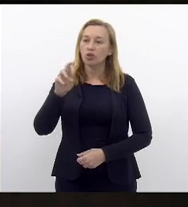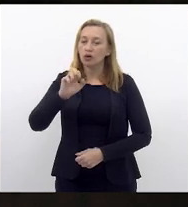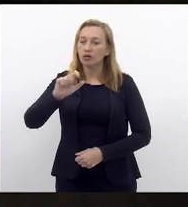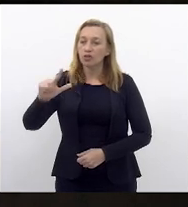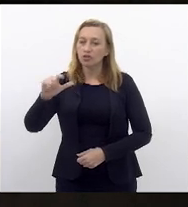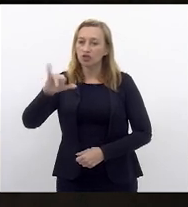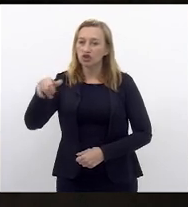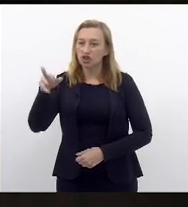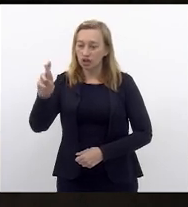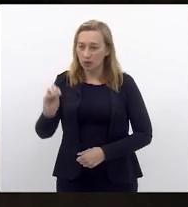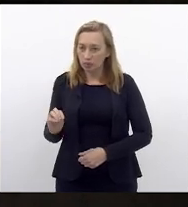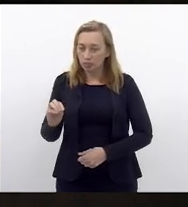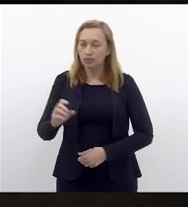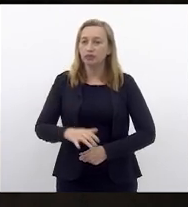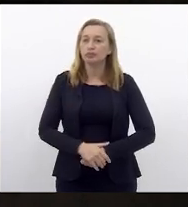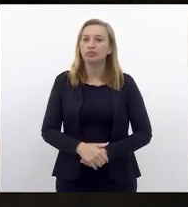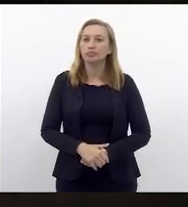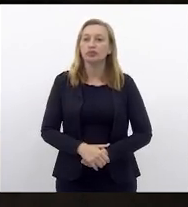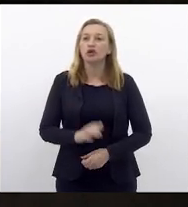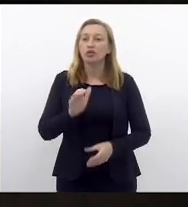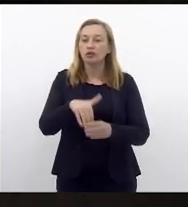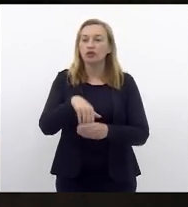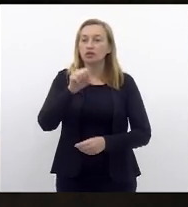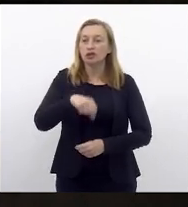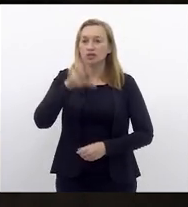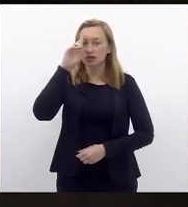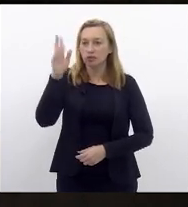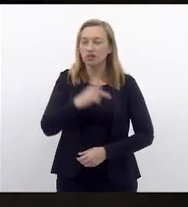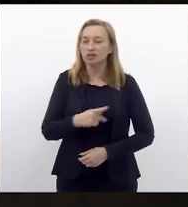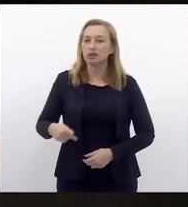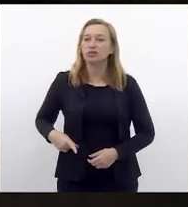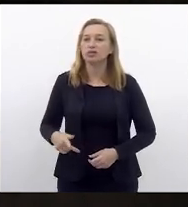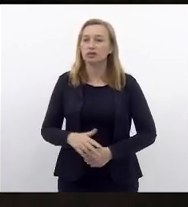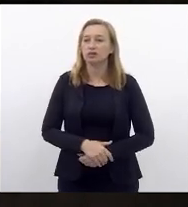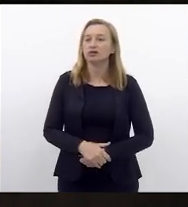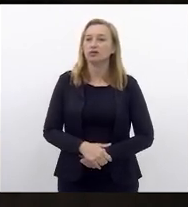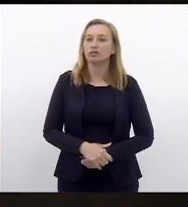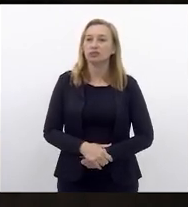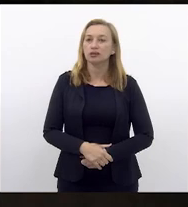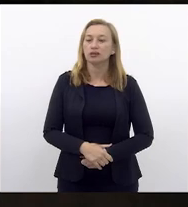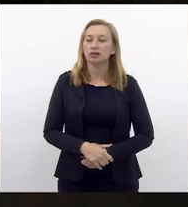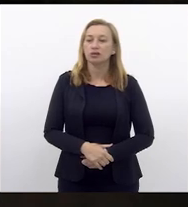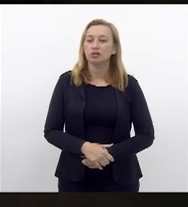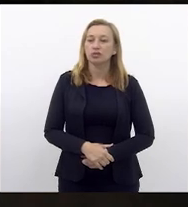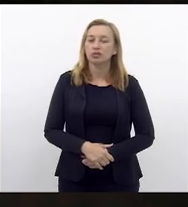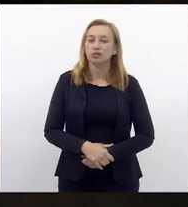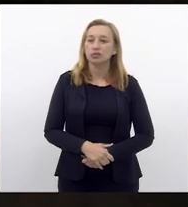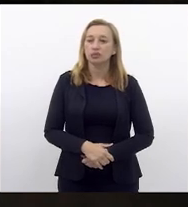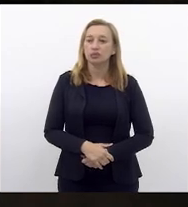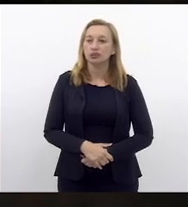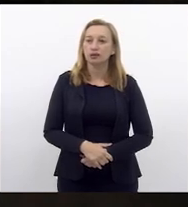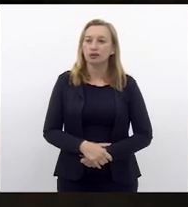Jairo. Deputado Coronel Jairo. Vota sim, presidente. Vota sim. Vota sim. Vota sim.